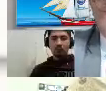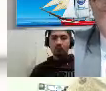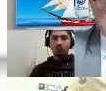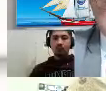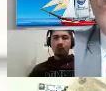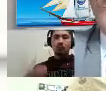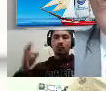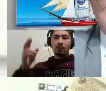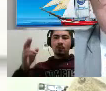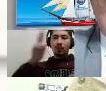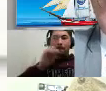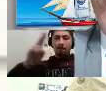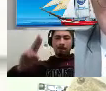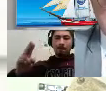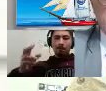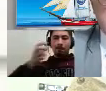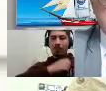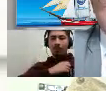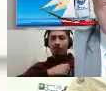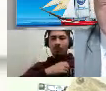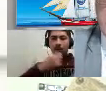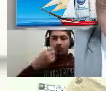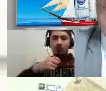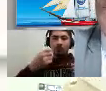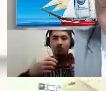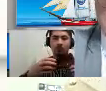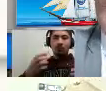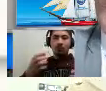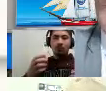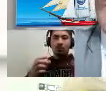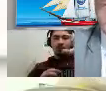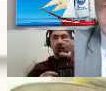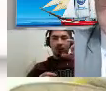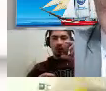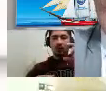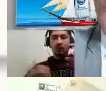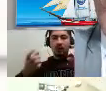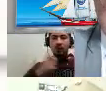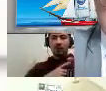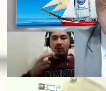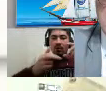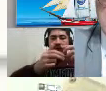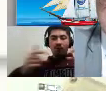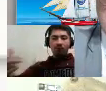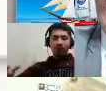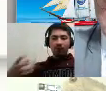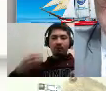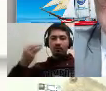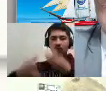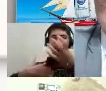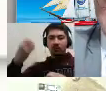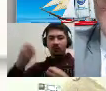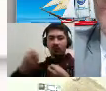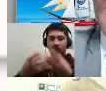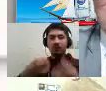nomes, porque nós teremos sorteio de vouchers daqui a pouquinho para concorrer aos prêmios no final desse ano rotário. E nós